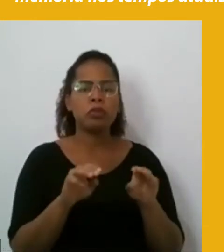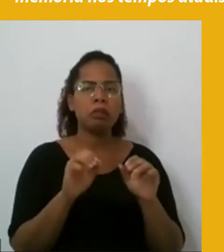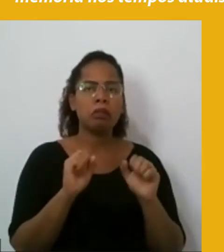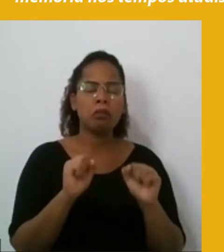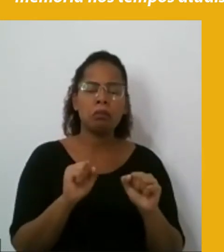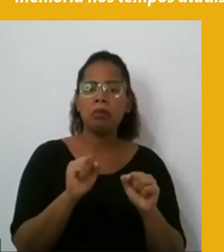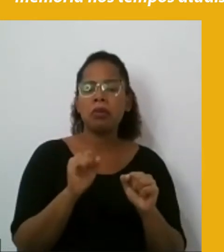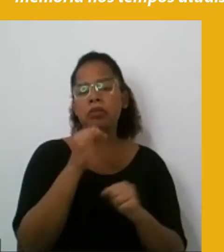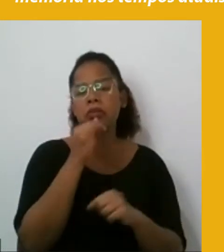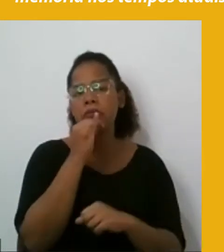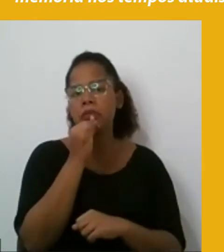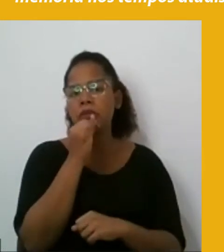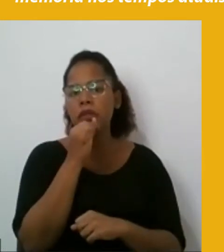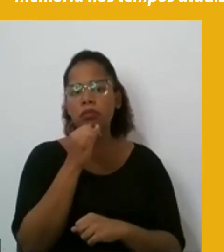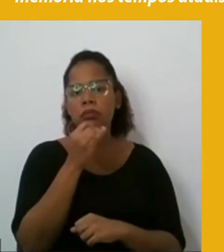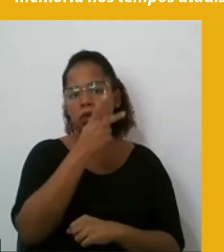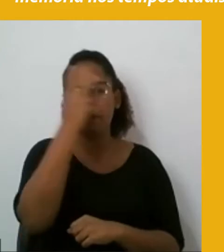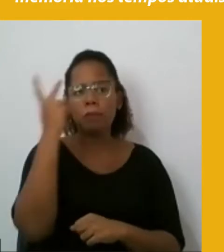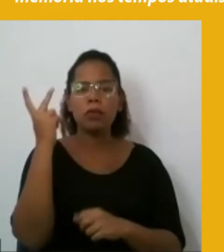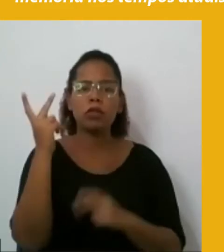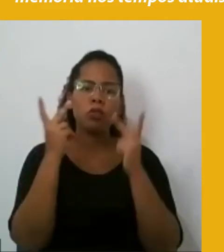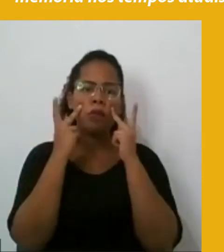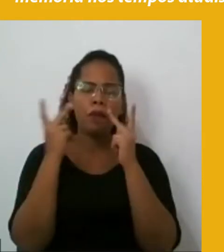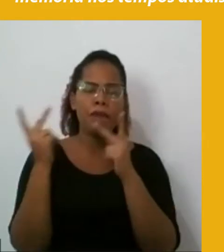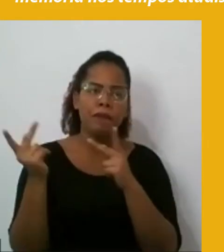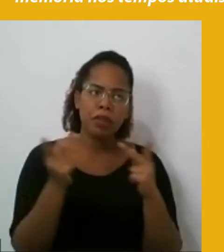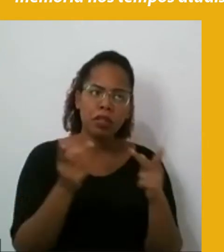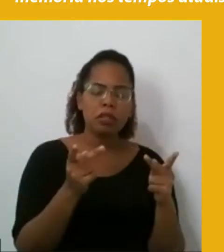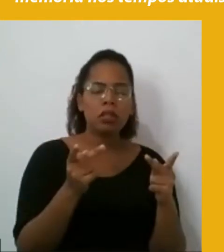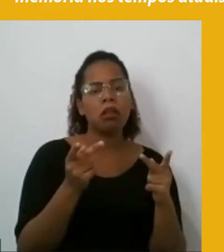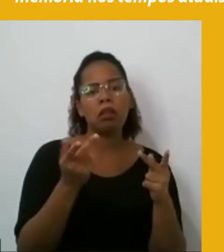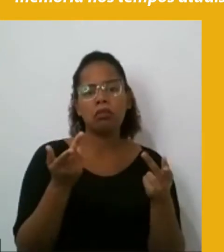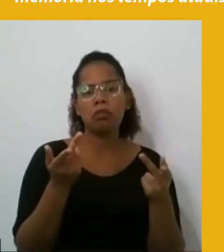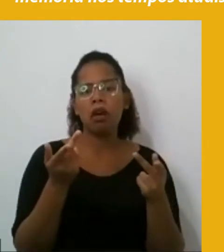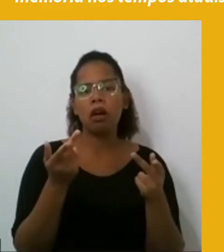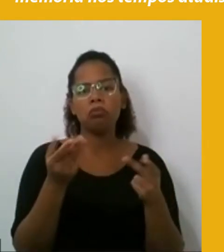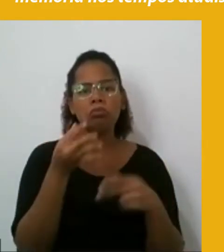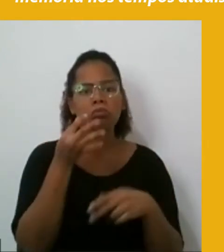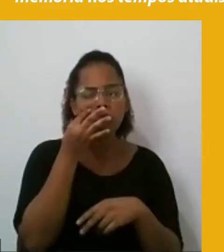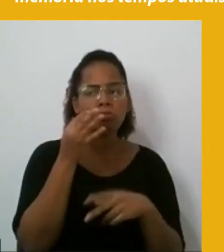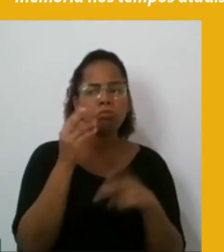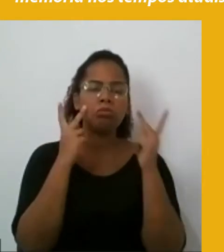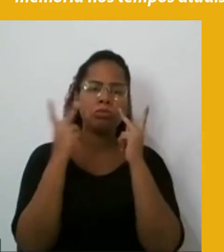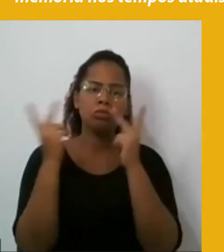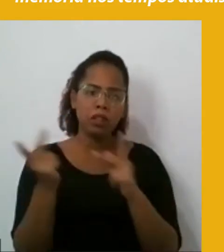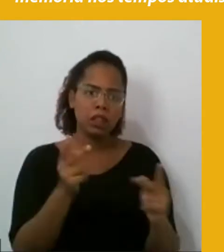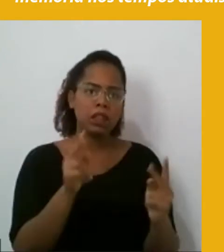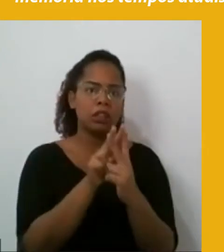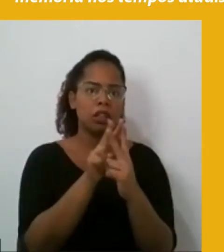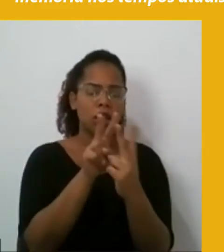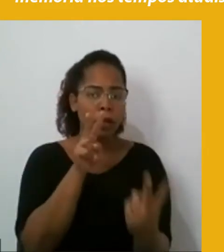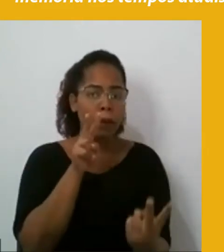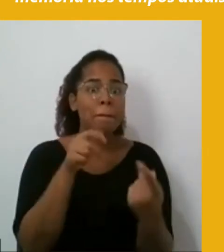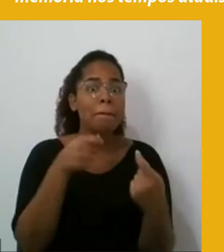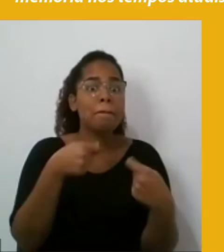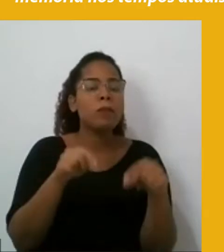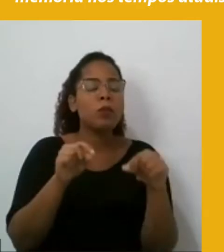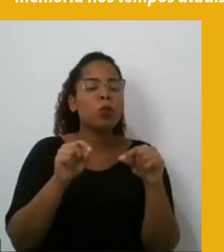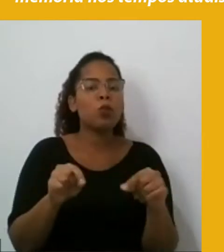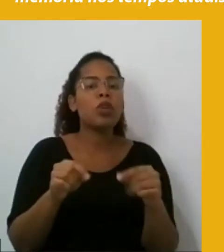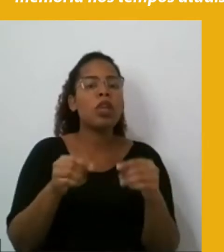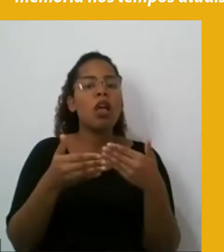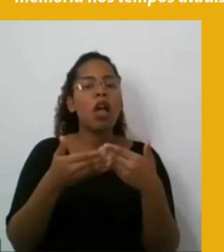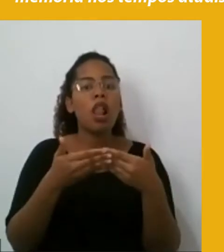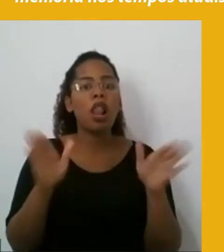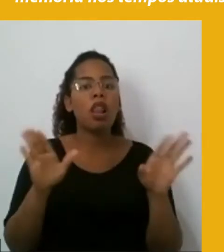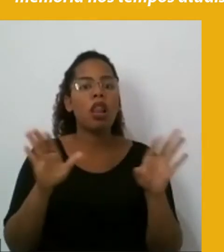eles lugares que as pessoas visitam virtualmente, mas eles precisam estar conectando as pessoas entre classes sociais, falando para